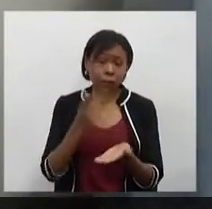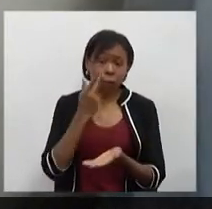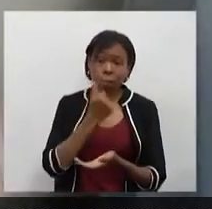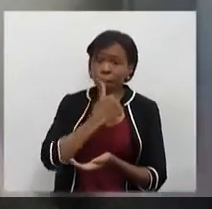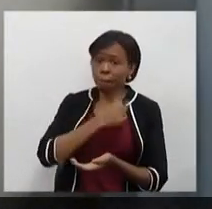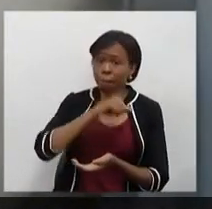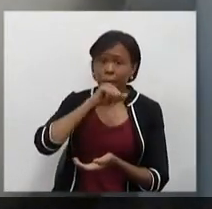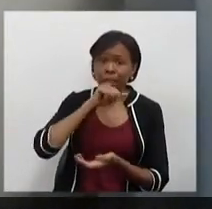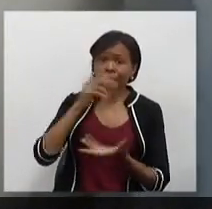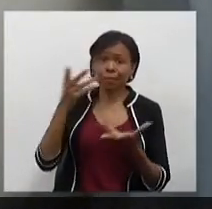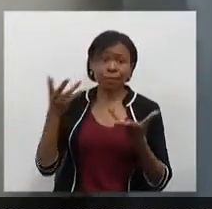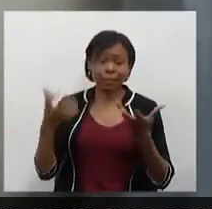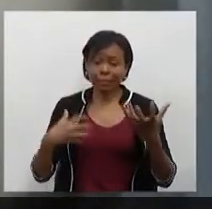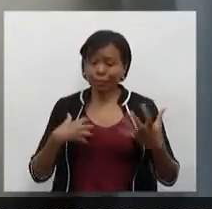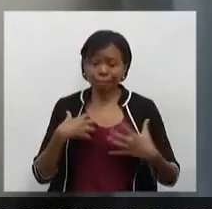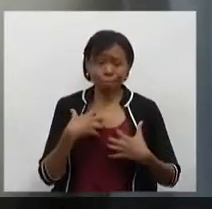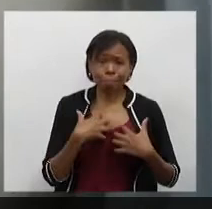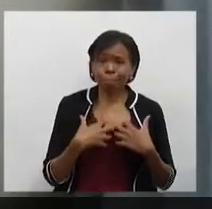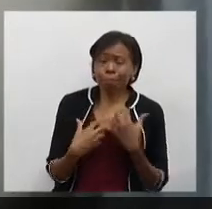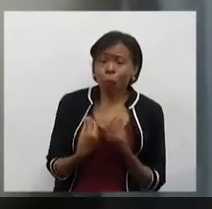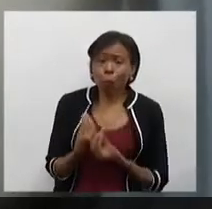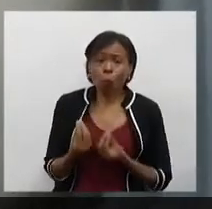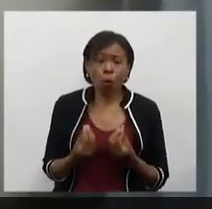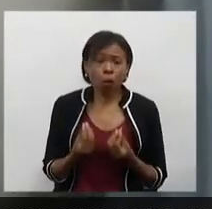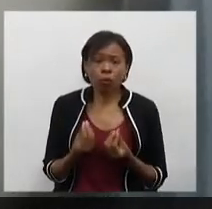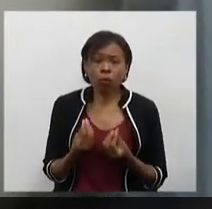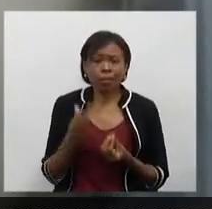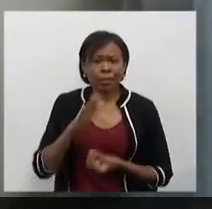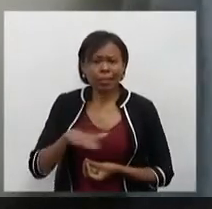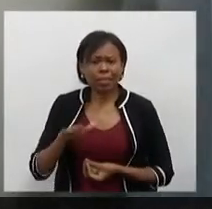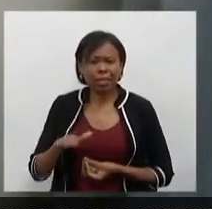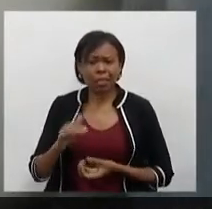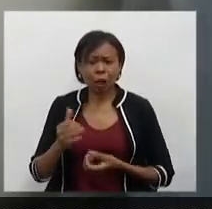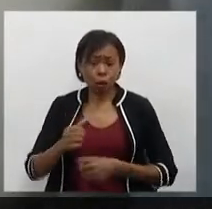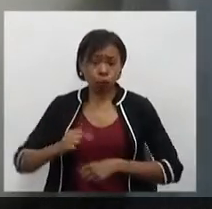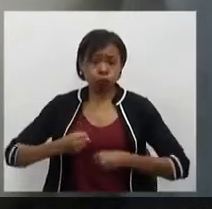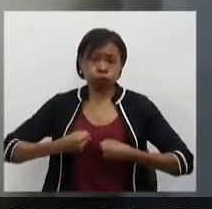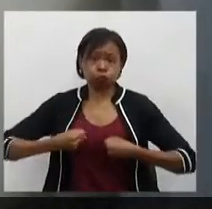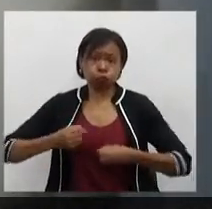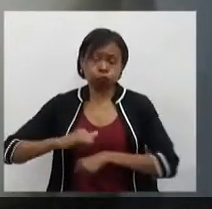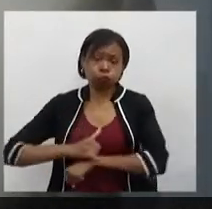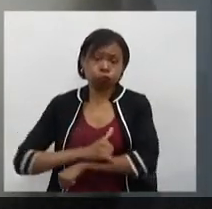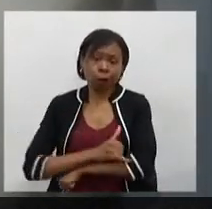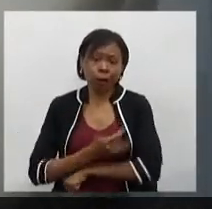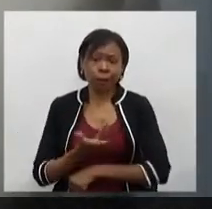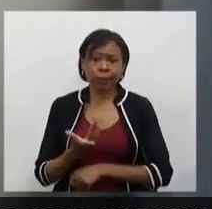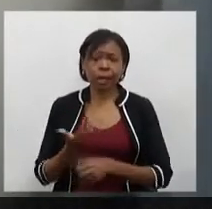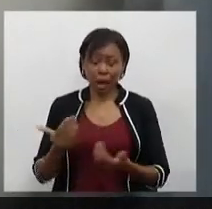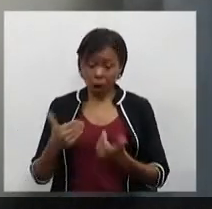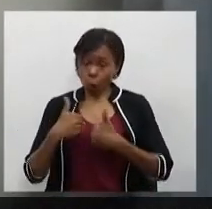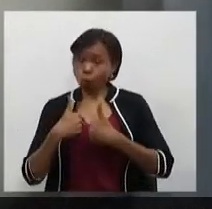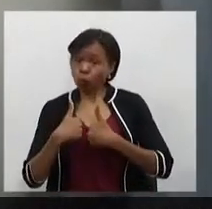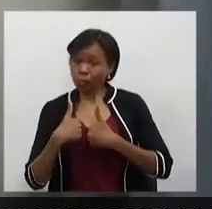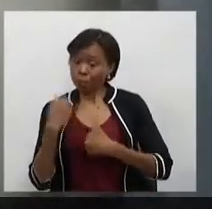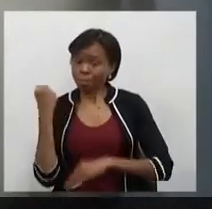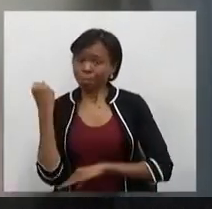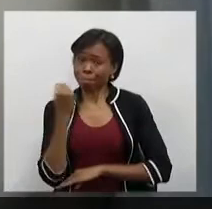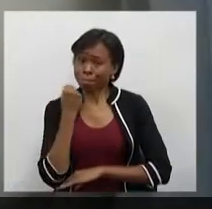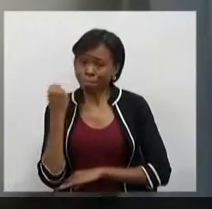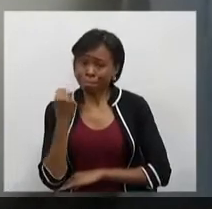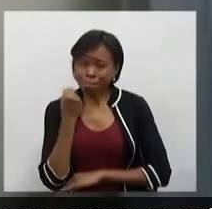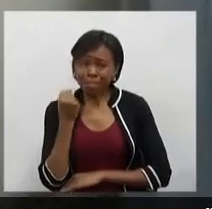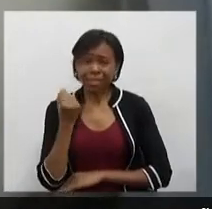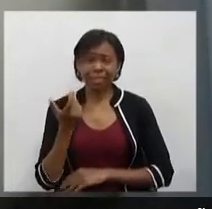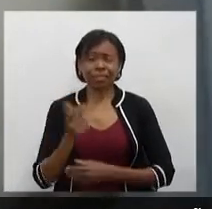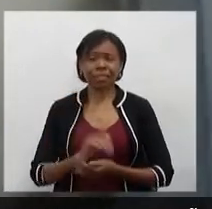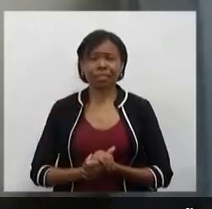crianças obesas, crianças com autismo em grau severo, que tomam banho o dia inteiro, regressão de